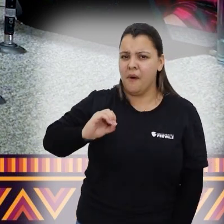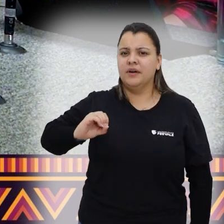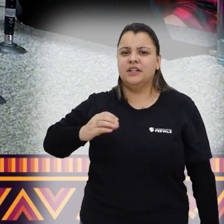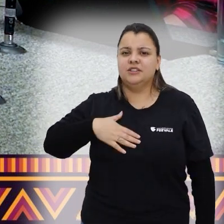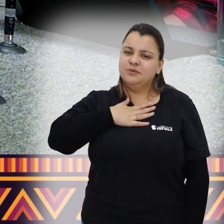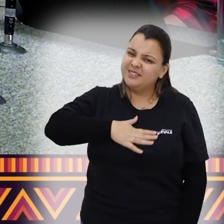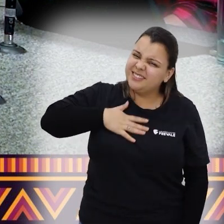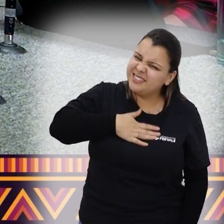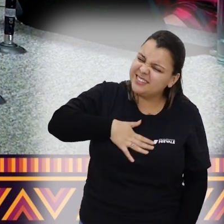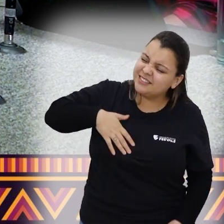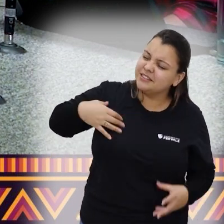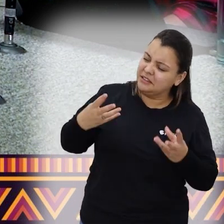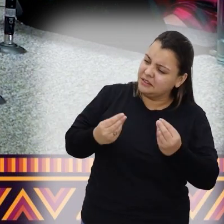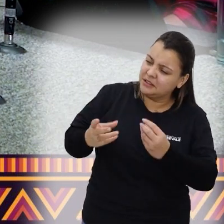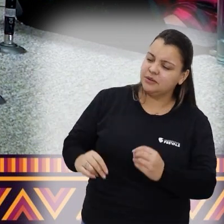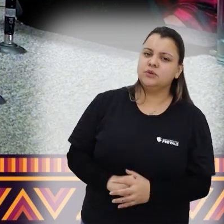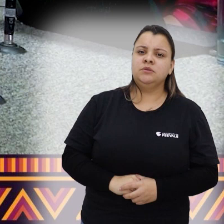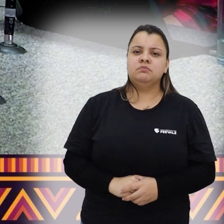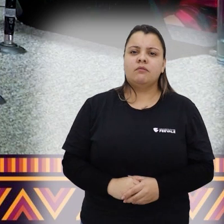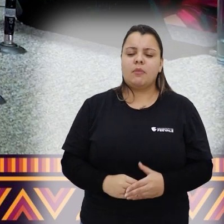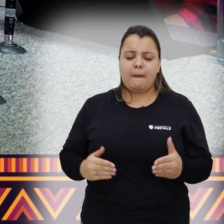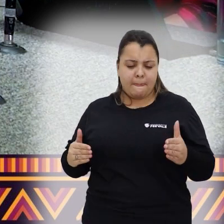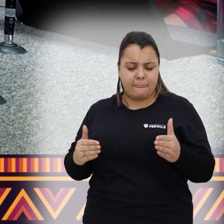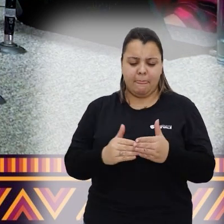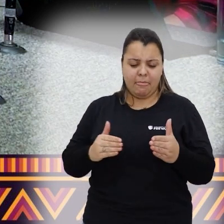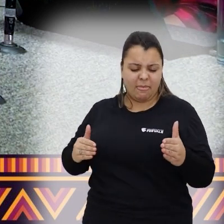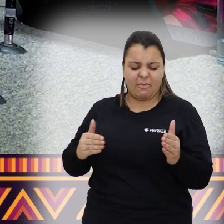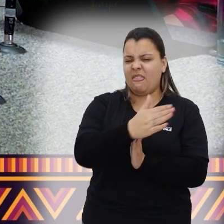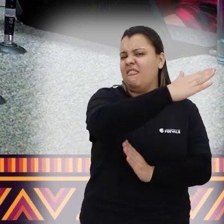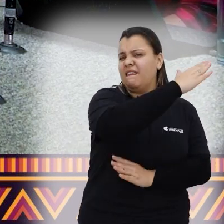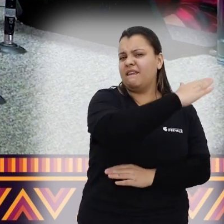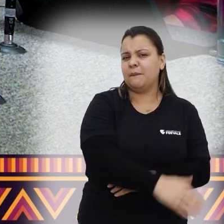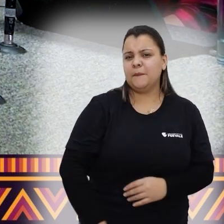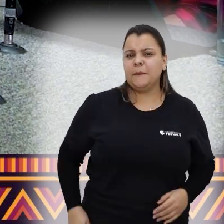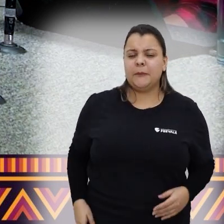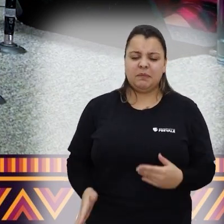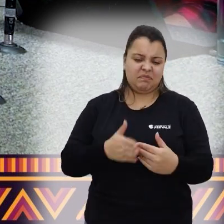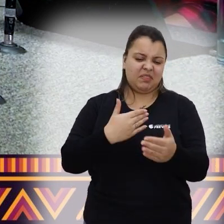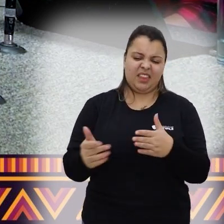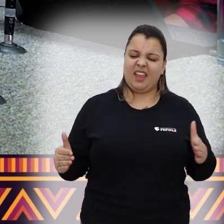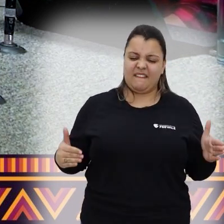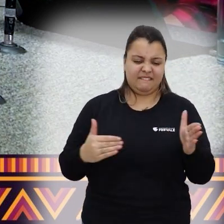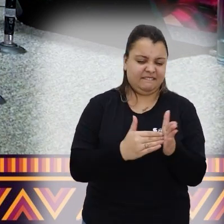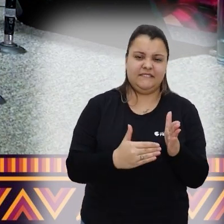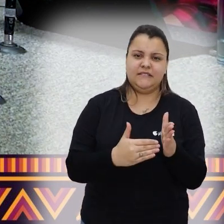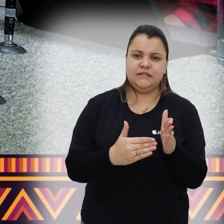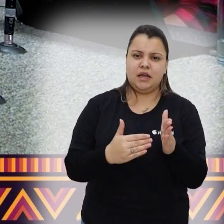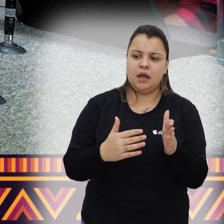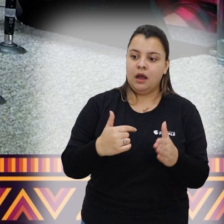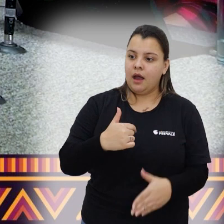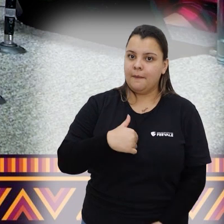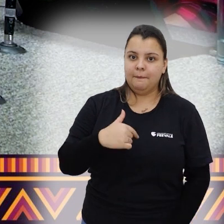que quebra todo e qualquer paradigma, que para mim é um troço